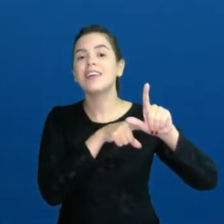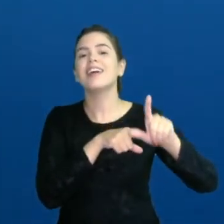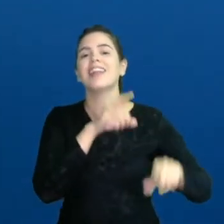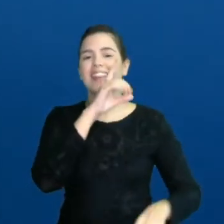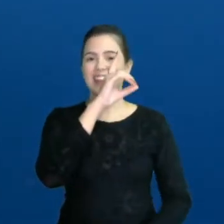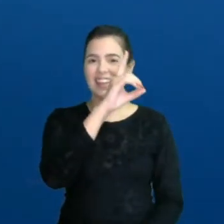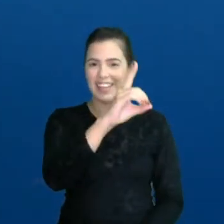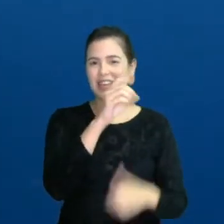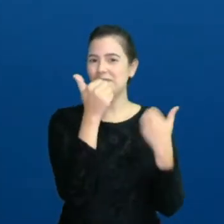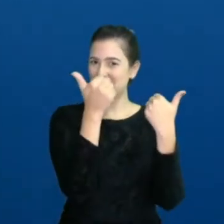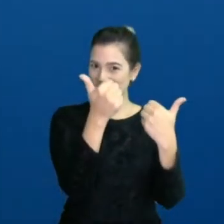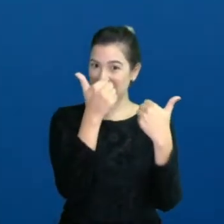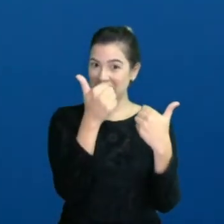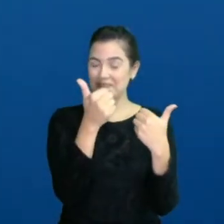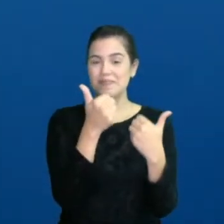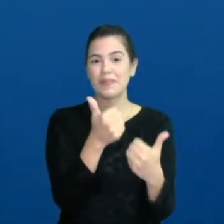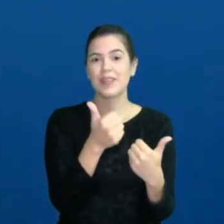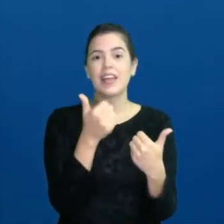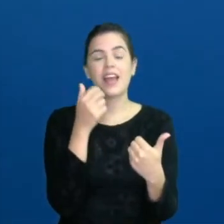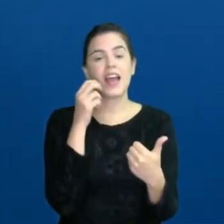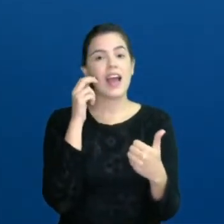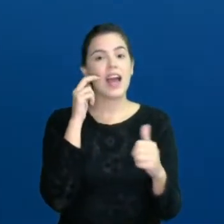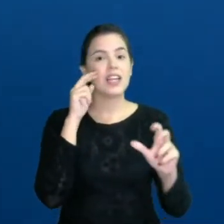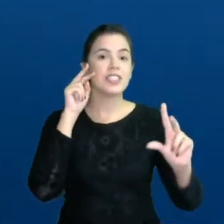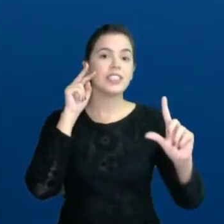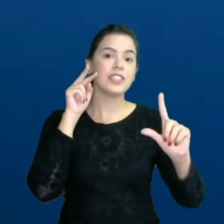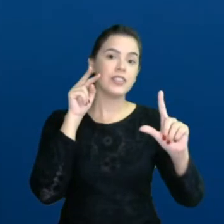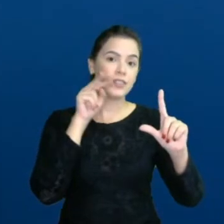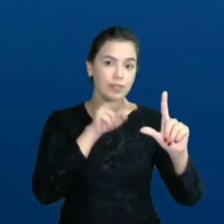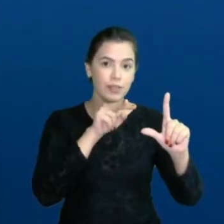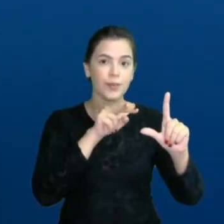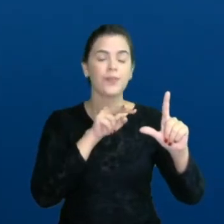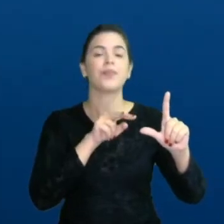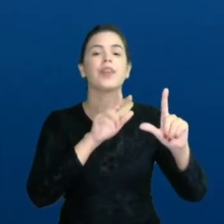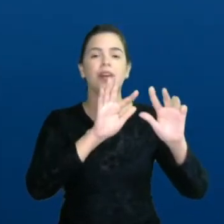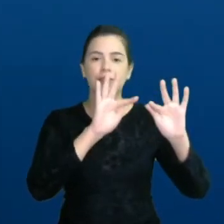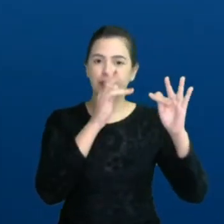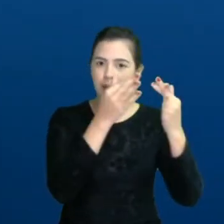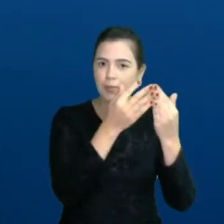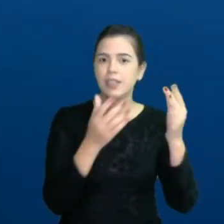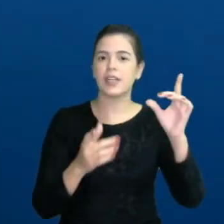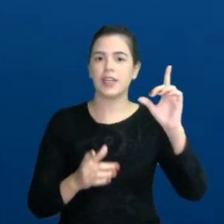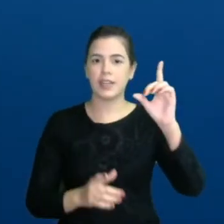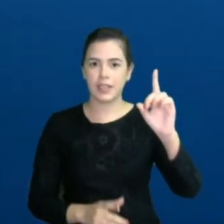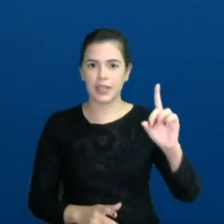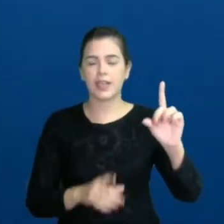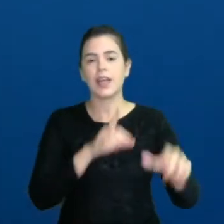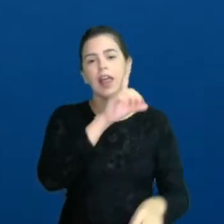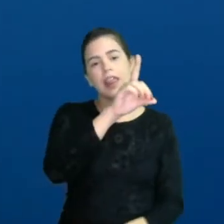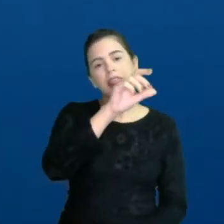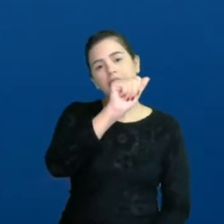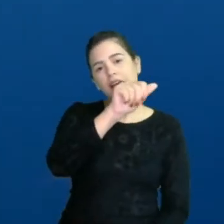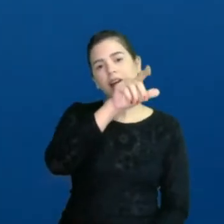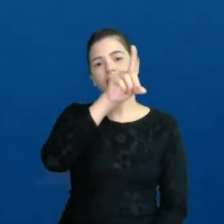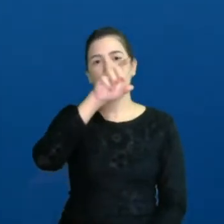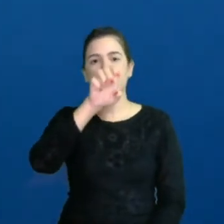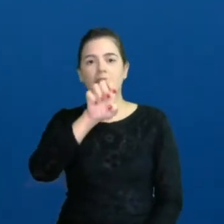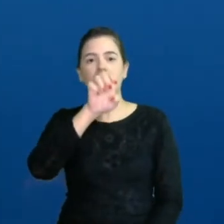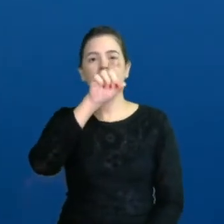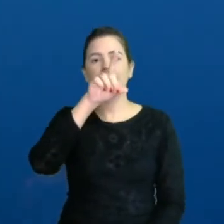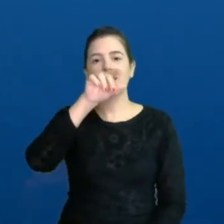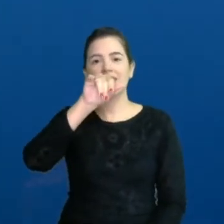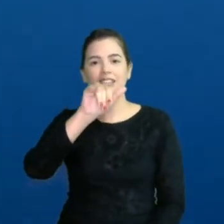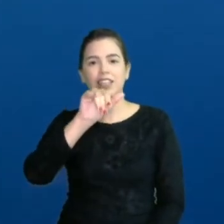D. Muito bem. A gente viu a família da letrinha D, não é? O da, de, de,